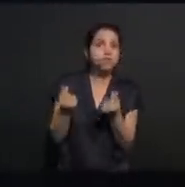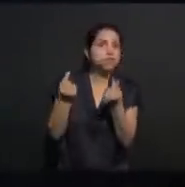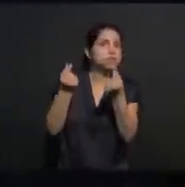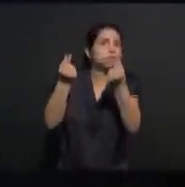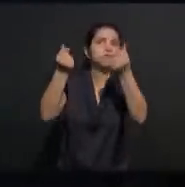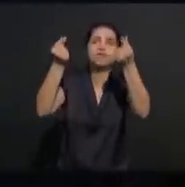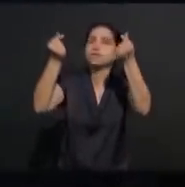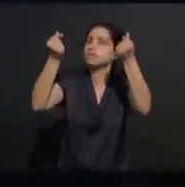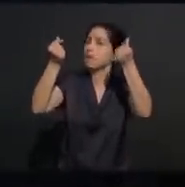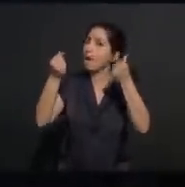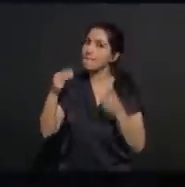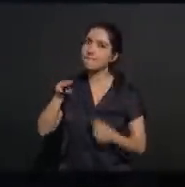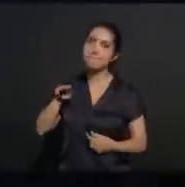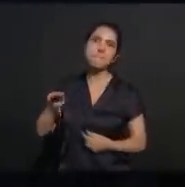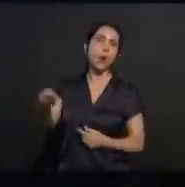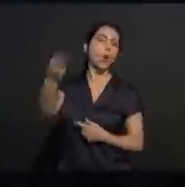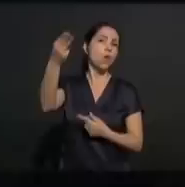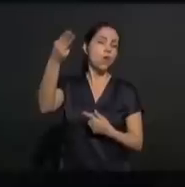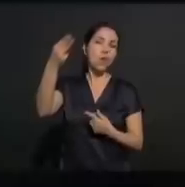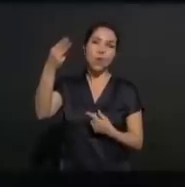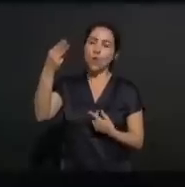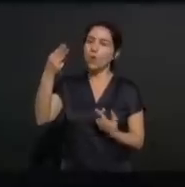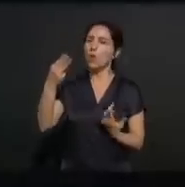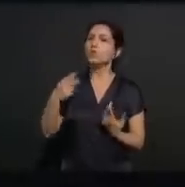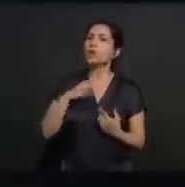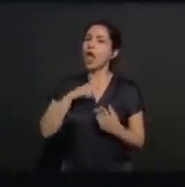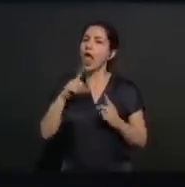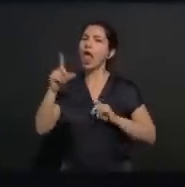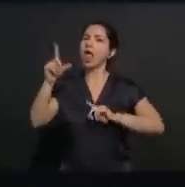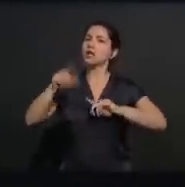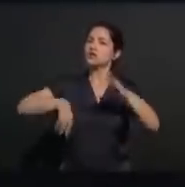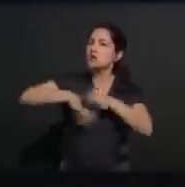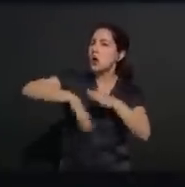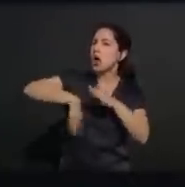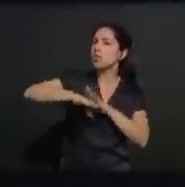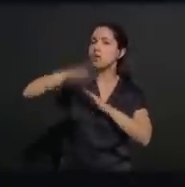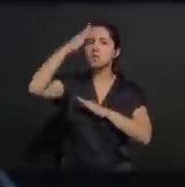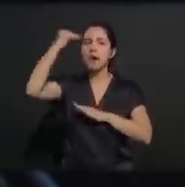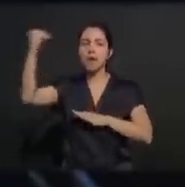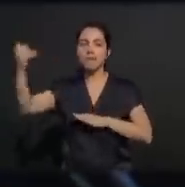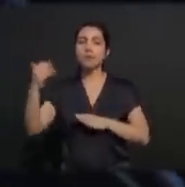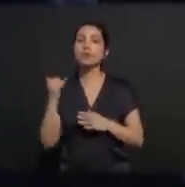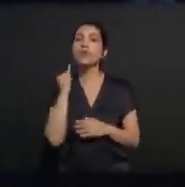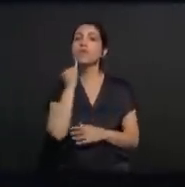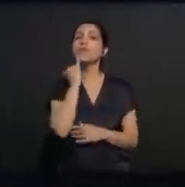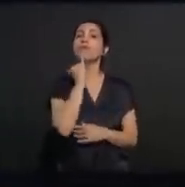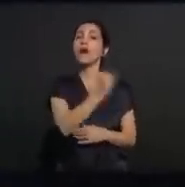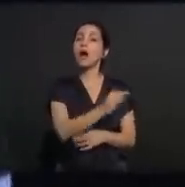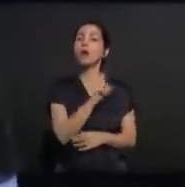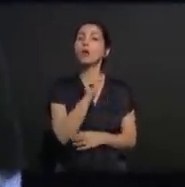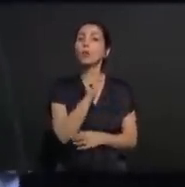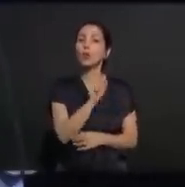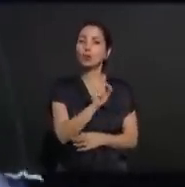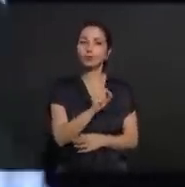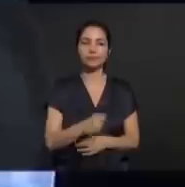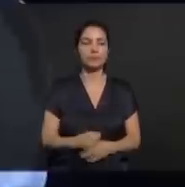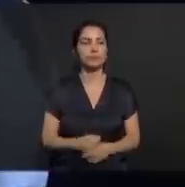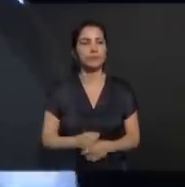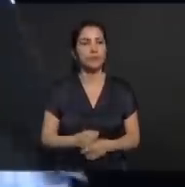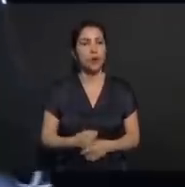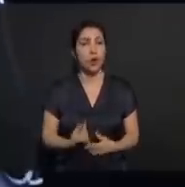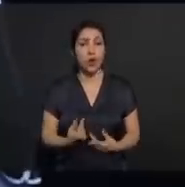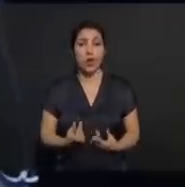milhões. Gente que você já, da mídia, jogador. Sabe o que eu falo para eles? Ó, eu não tenho dinheiro para ser